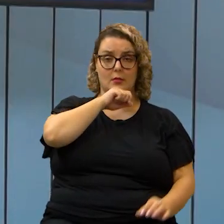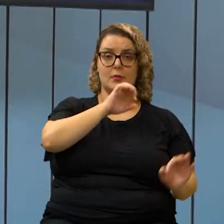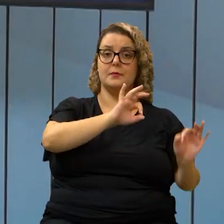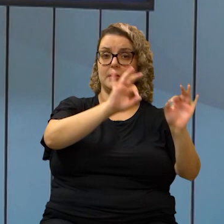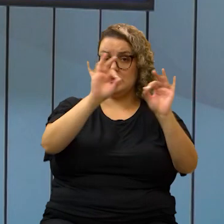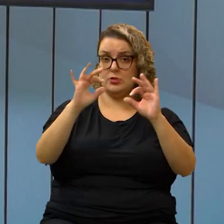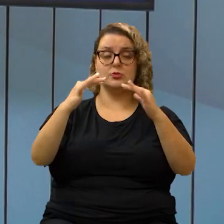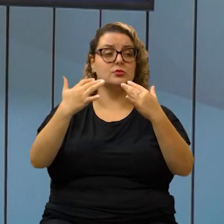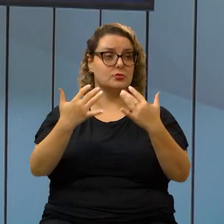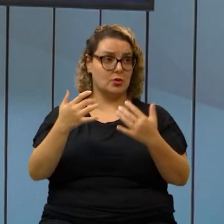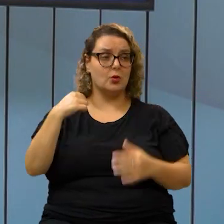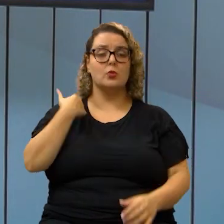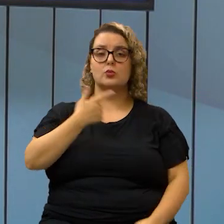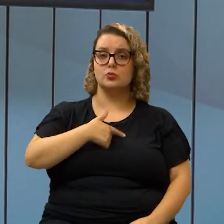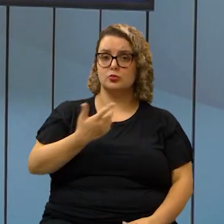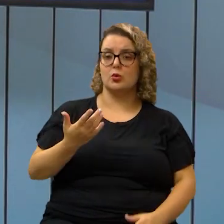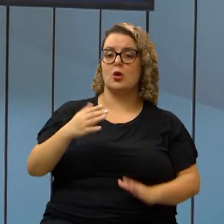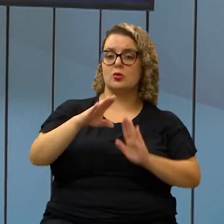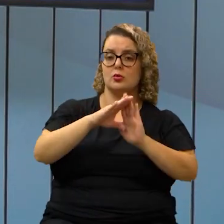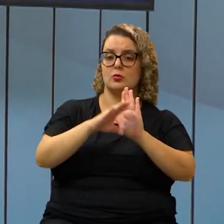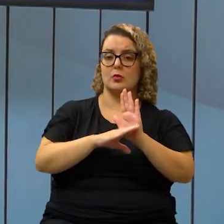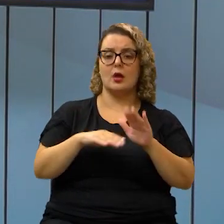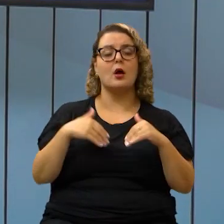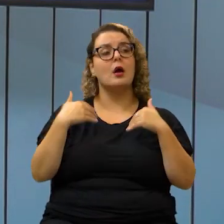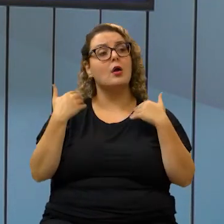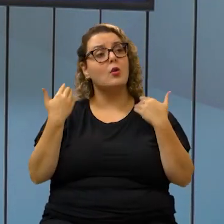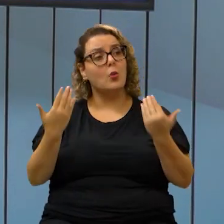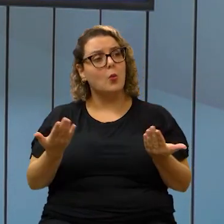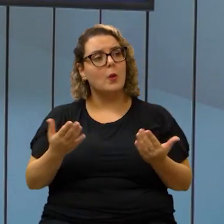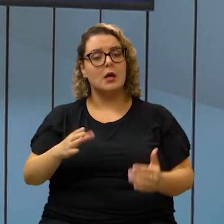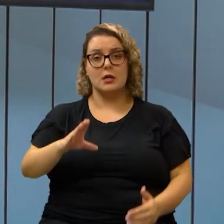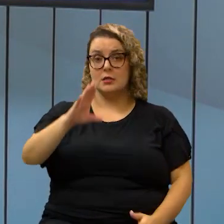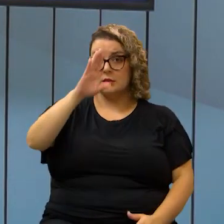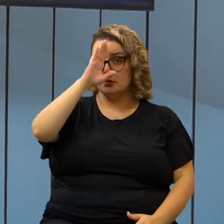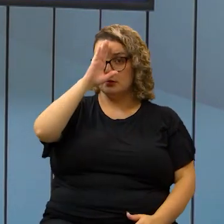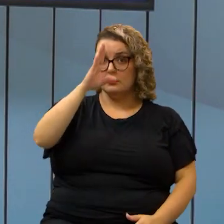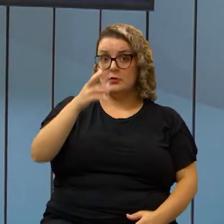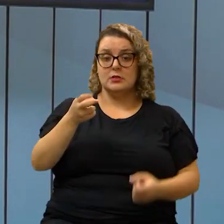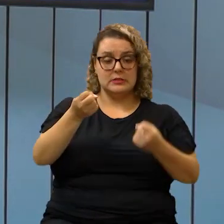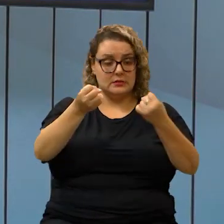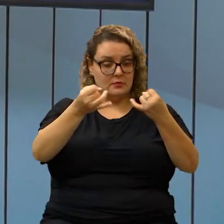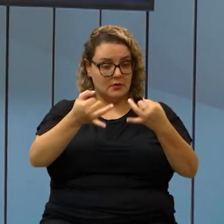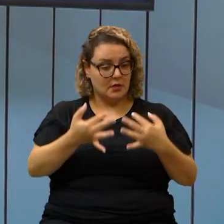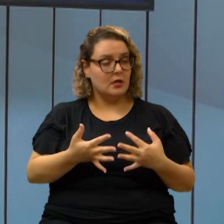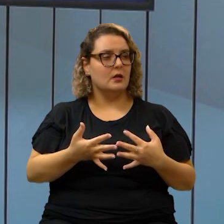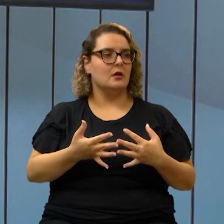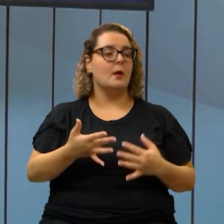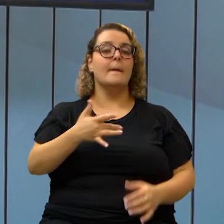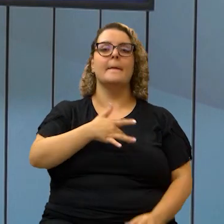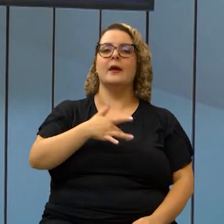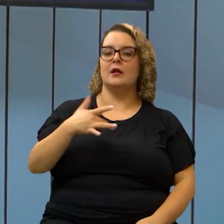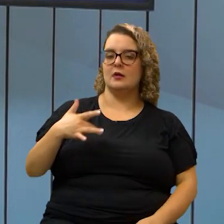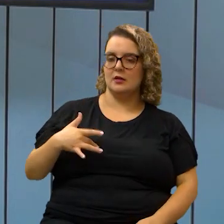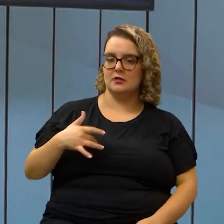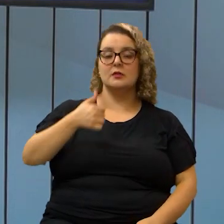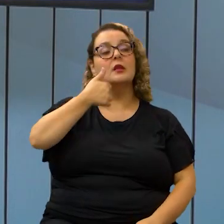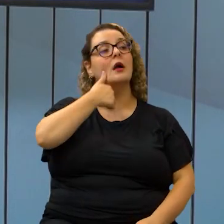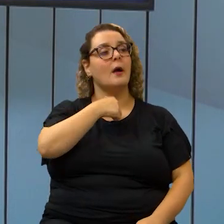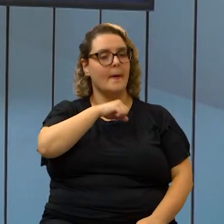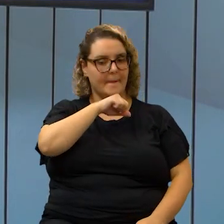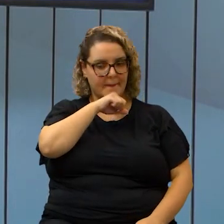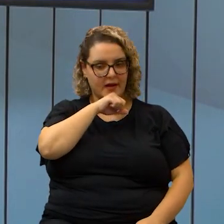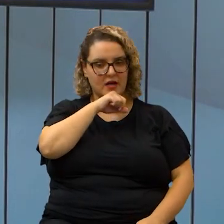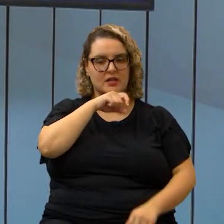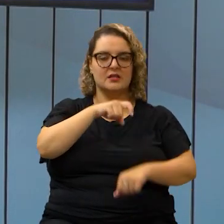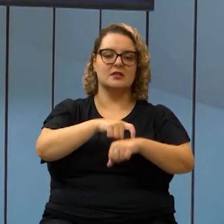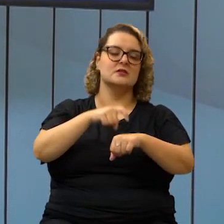aqui o nosso quadro, quais seriam aí as principais orientações para a saúde dessas mães, né, nesse período aí